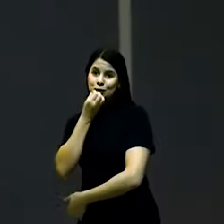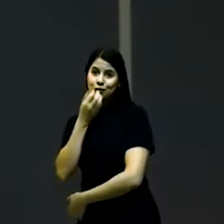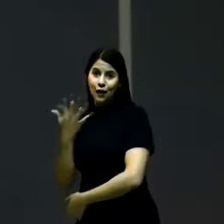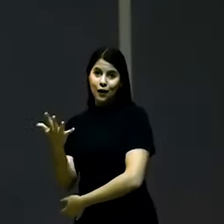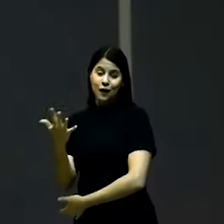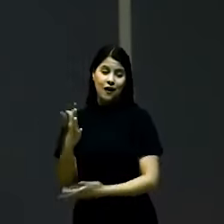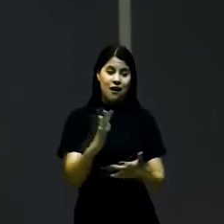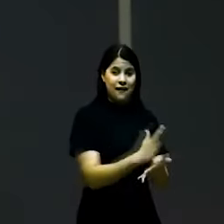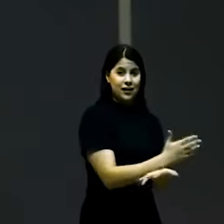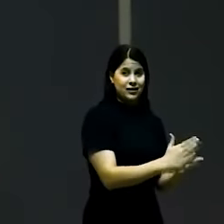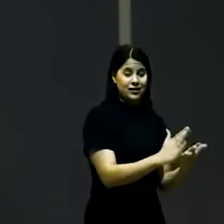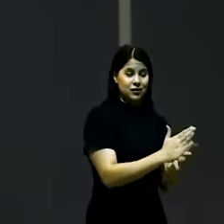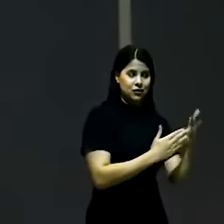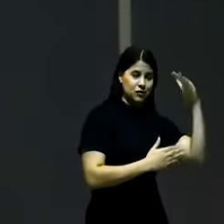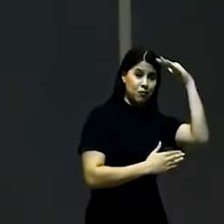tem gente ruim.